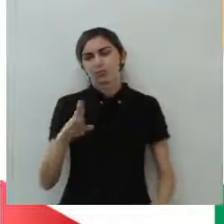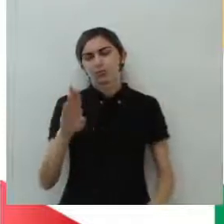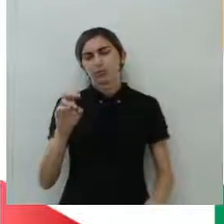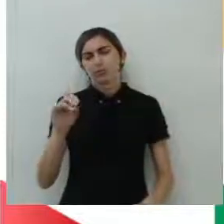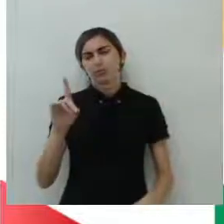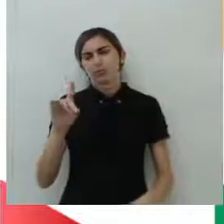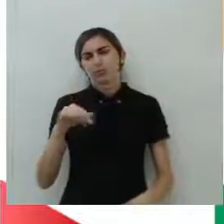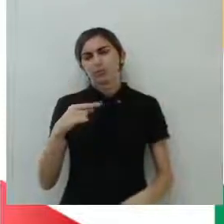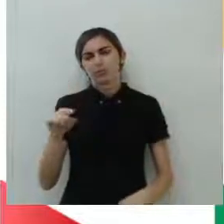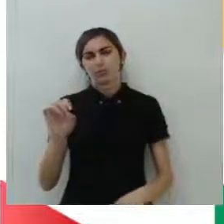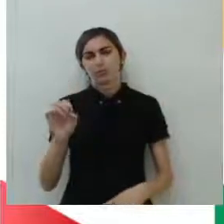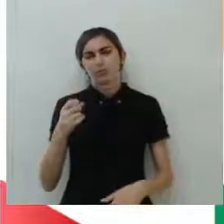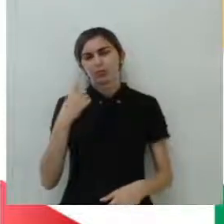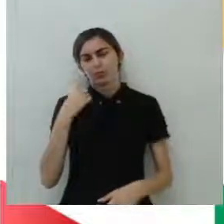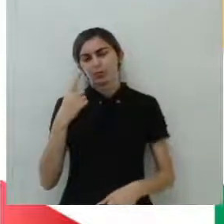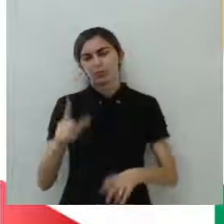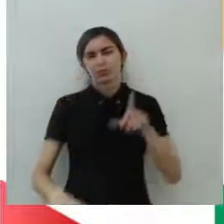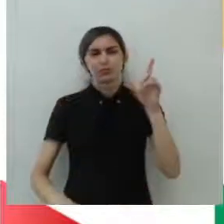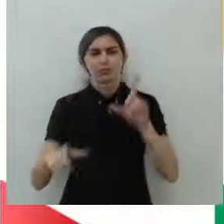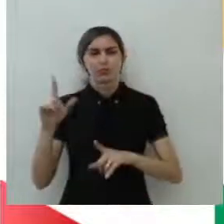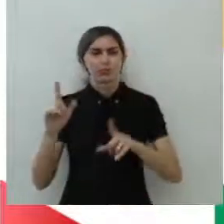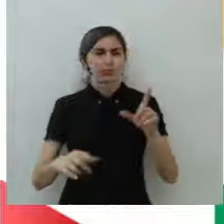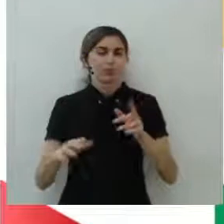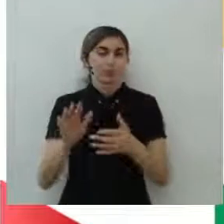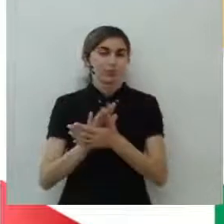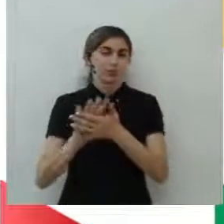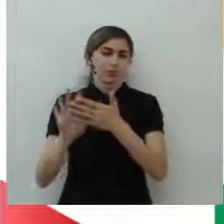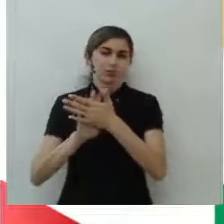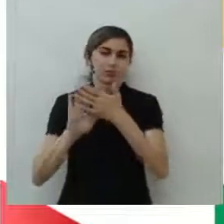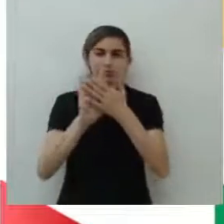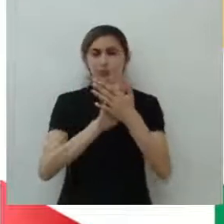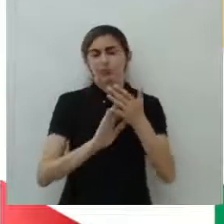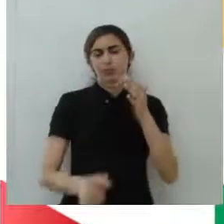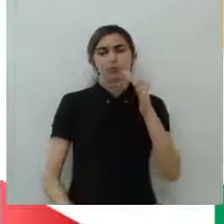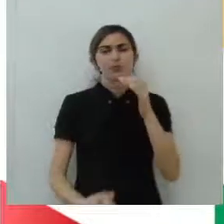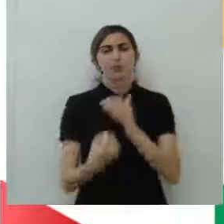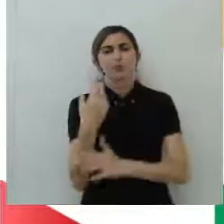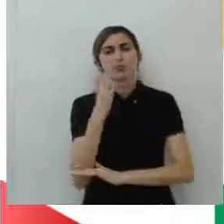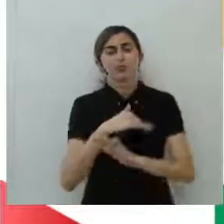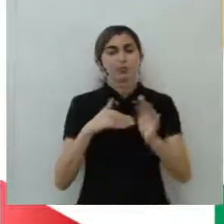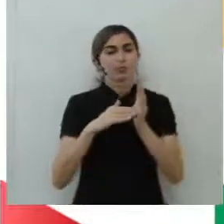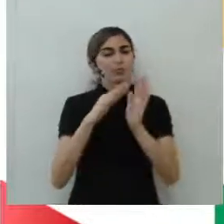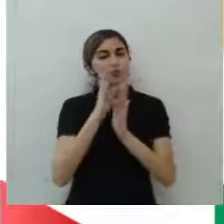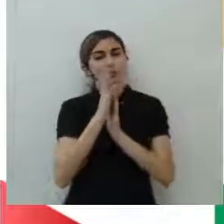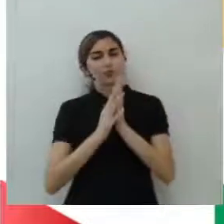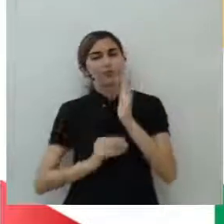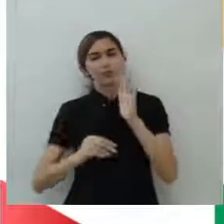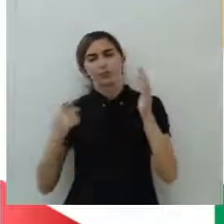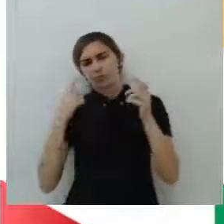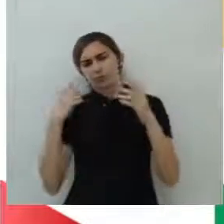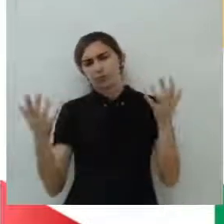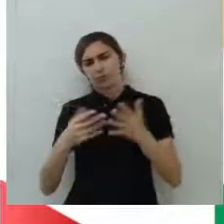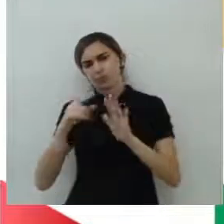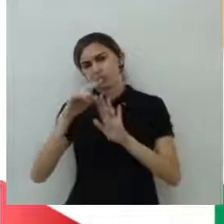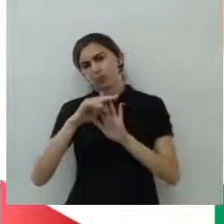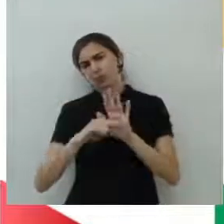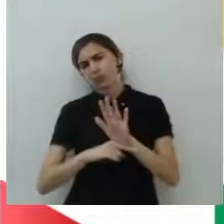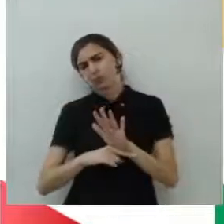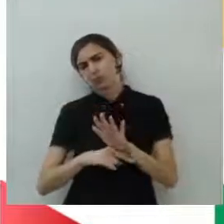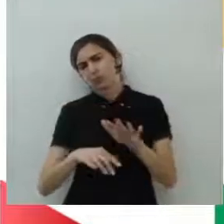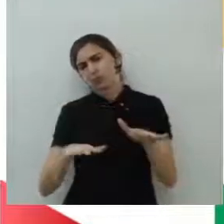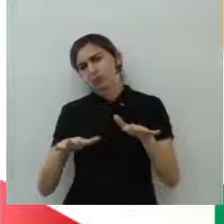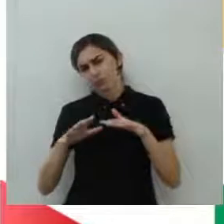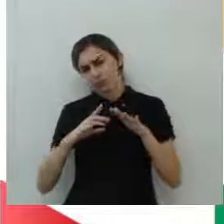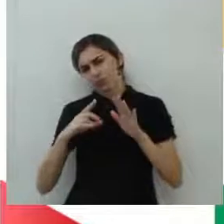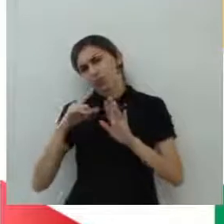bordões. Ele diz, ó, na televisão nada se cria, tudo se copia. Veja hoje alguns programas de auditório,